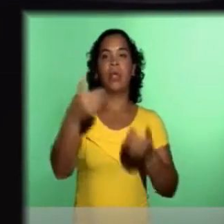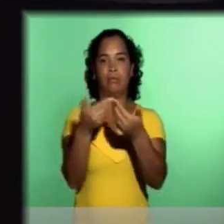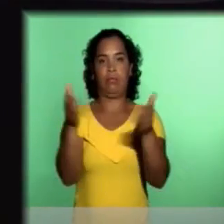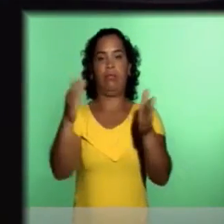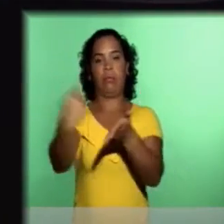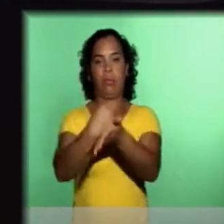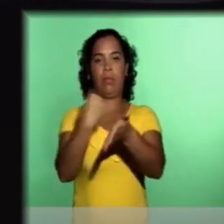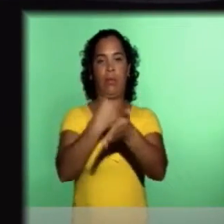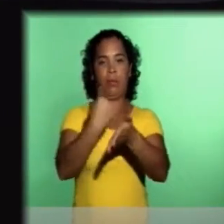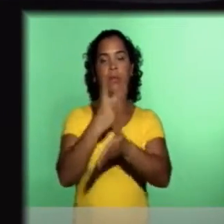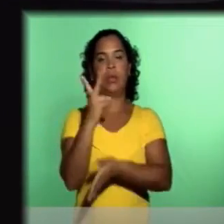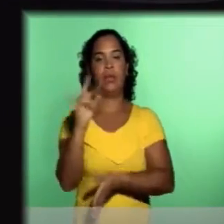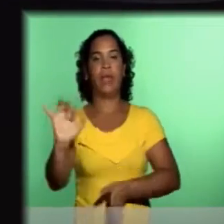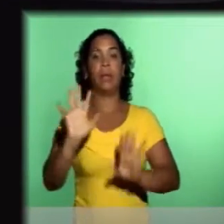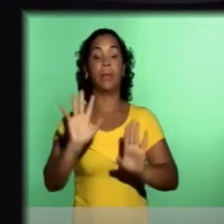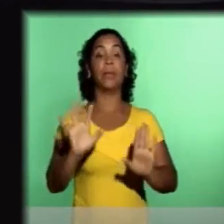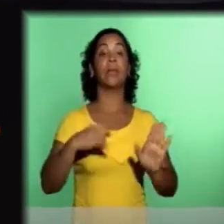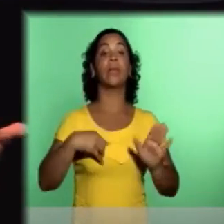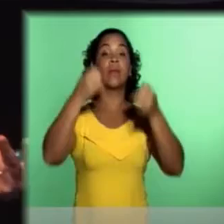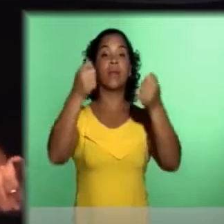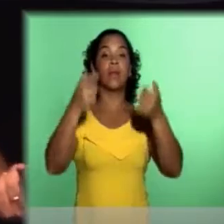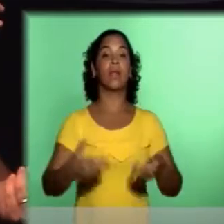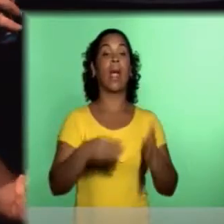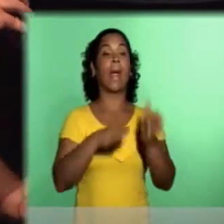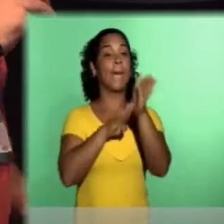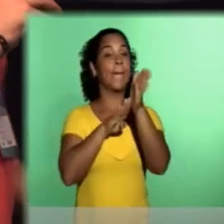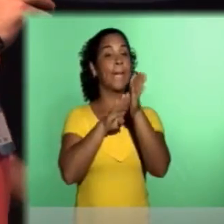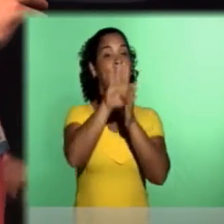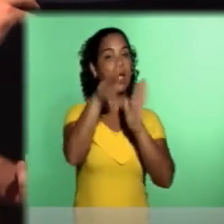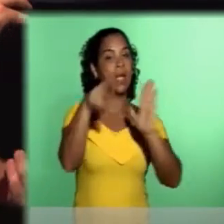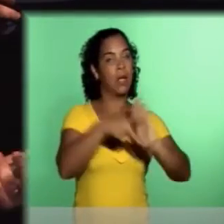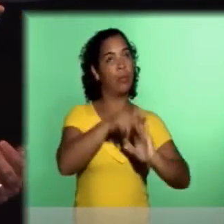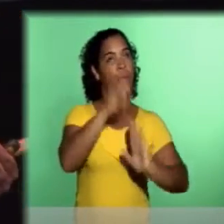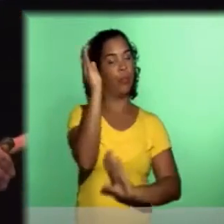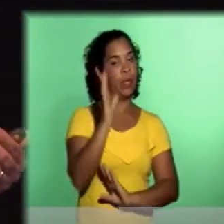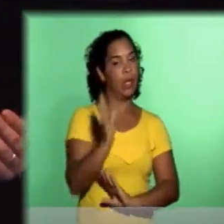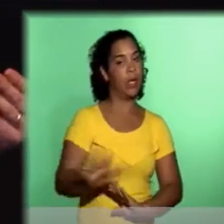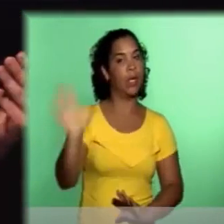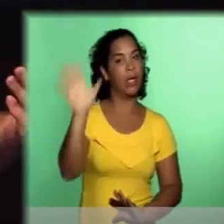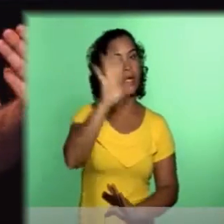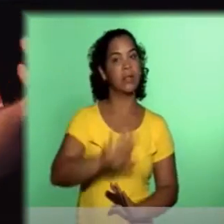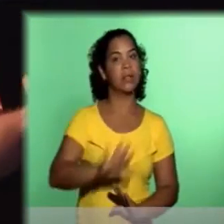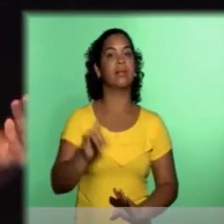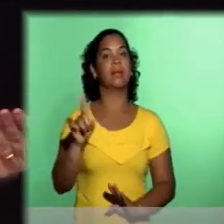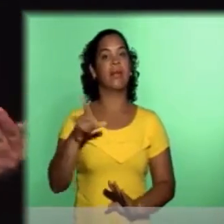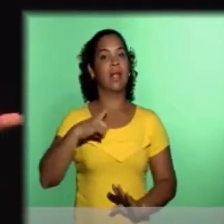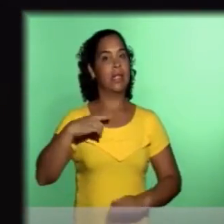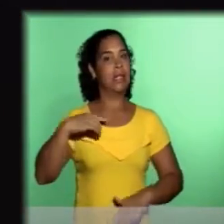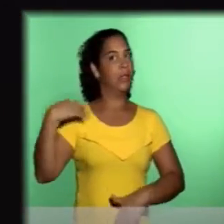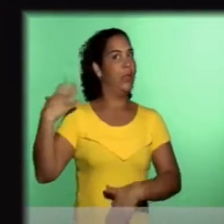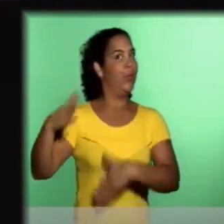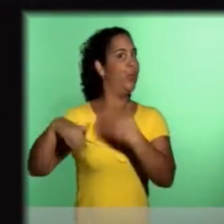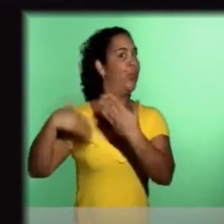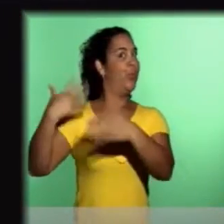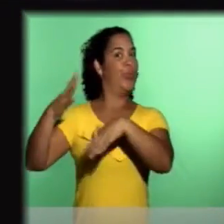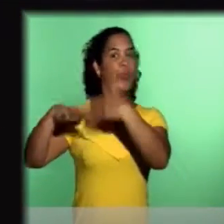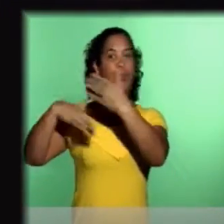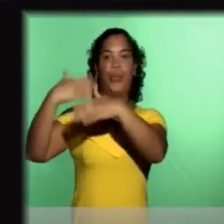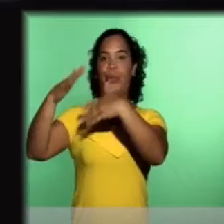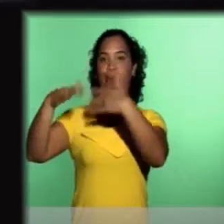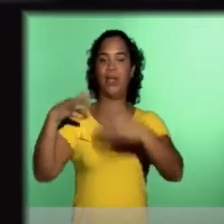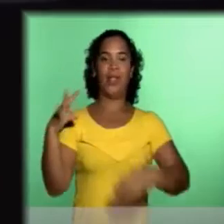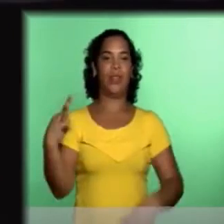as metas brasileiras, as metas do Plano Nacional de Educação, elas são mais avançadas, quase em